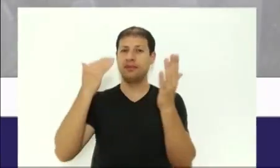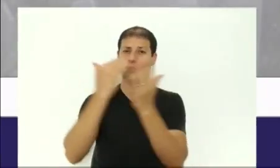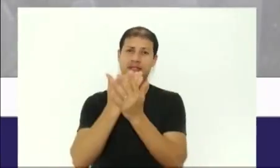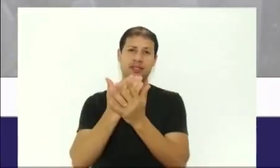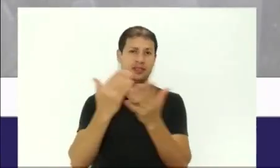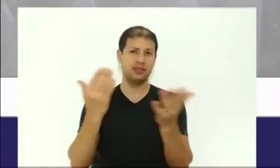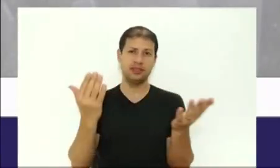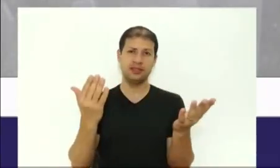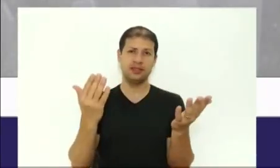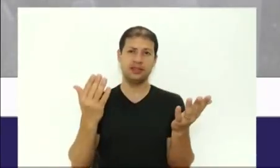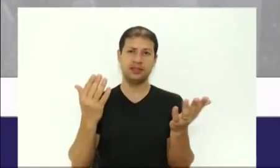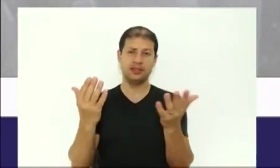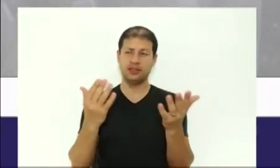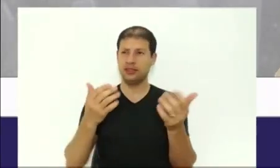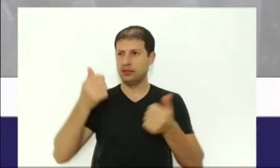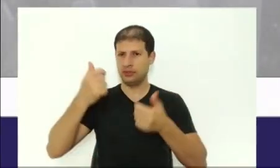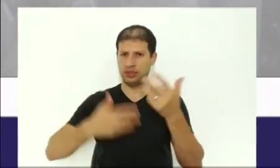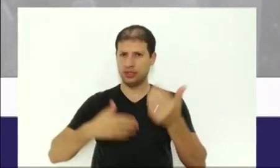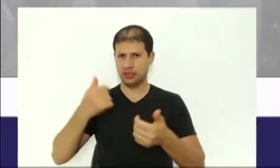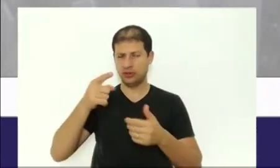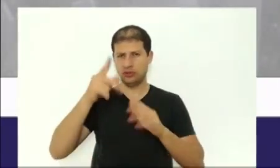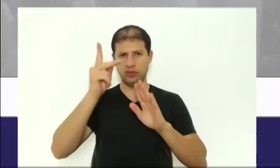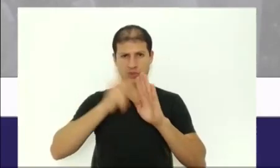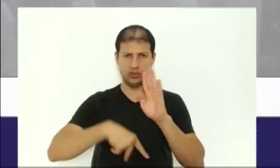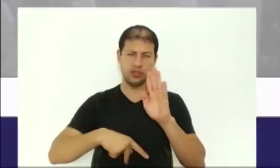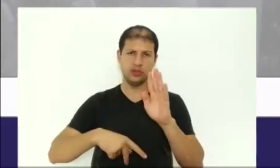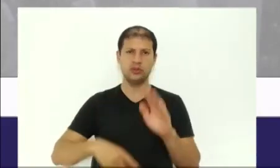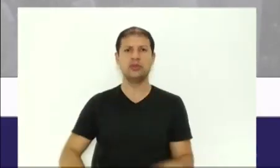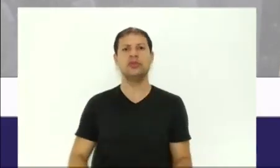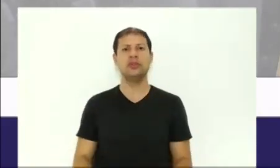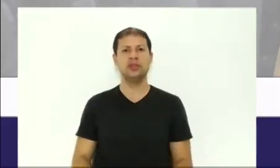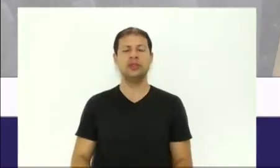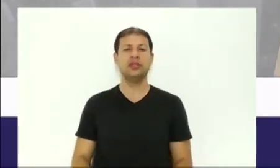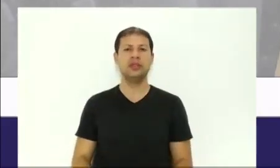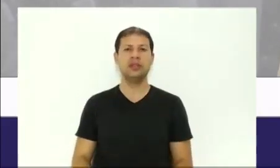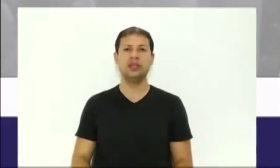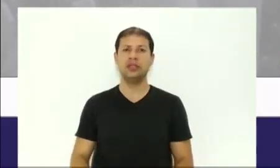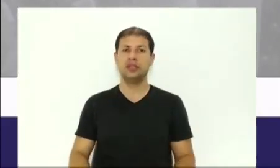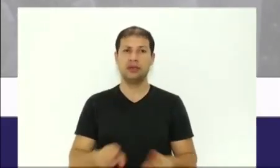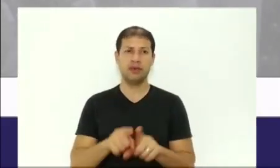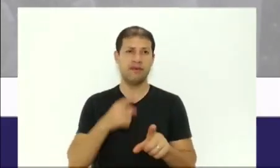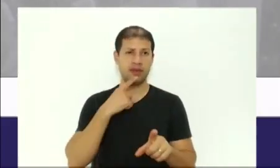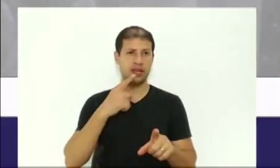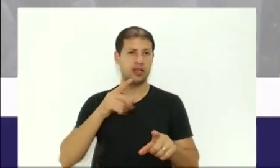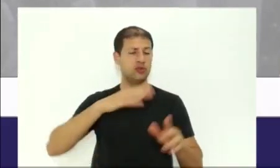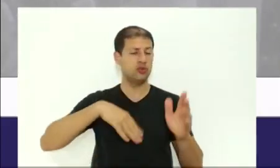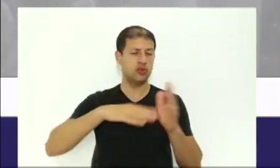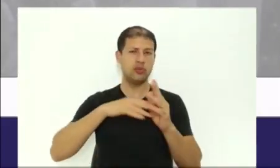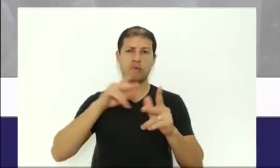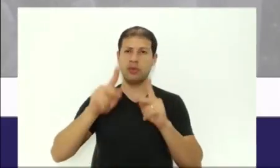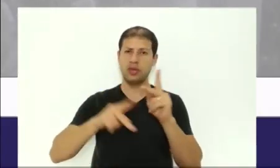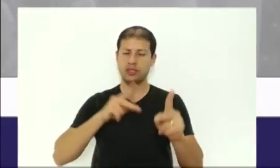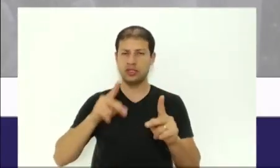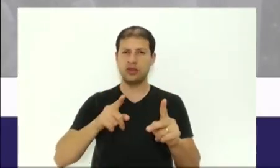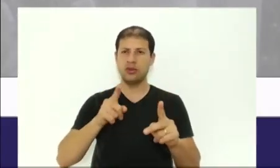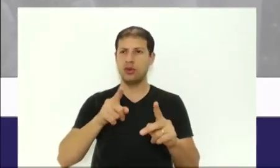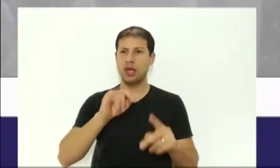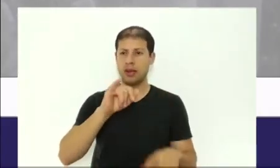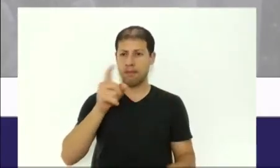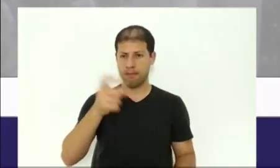a exposição desse projeto, e aí dizendo para a população, são isenções de